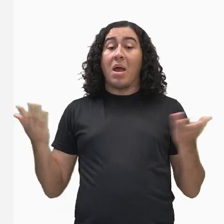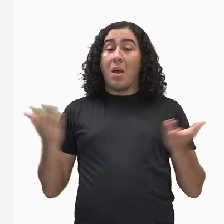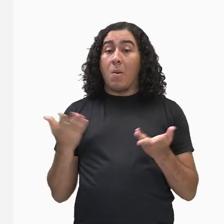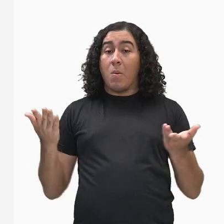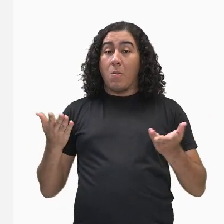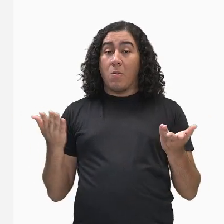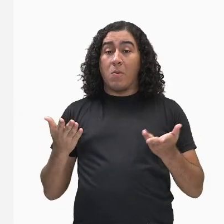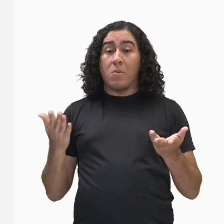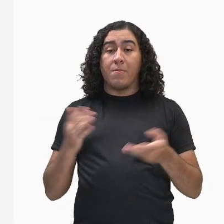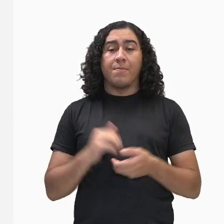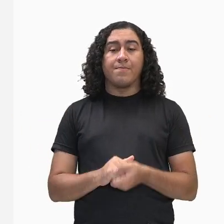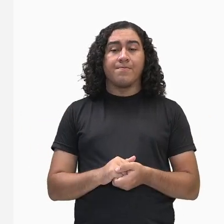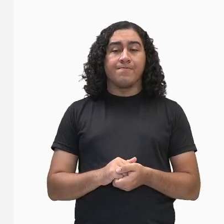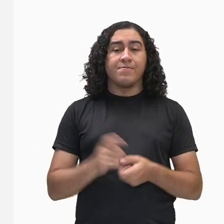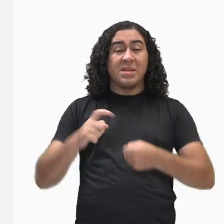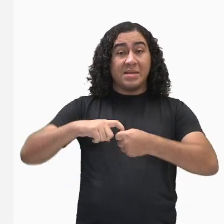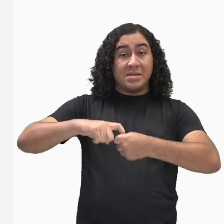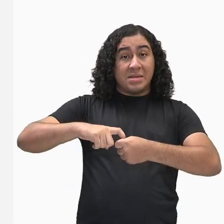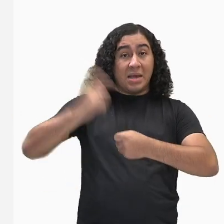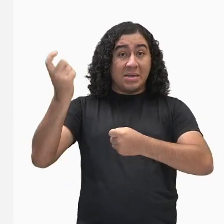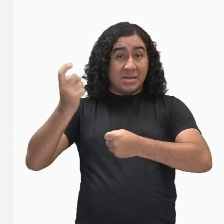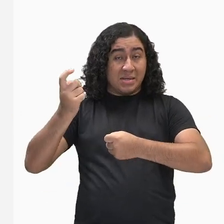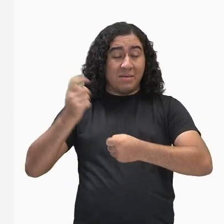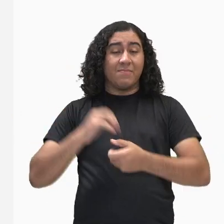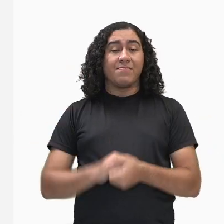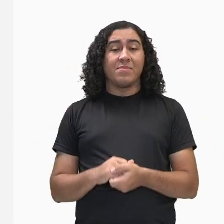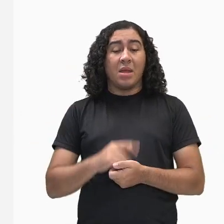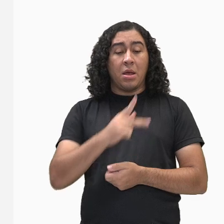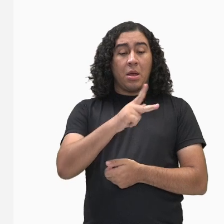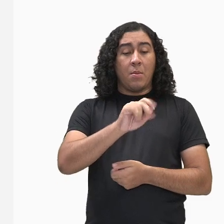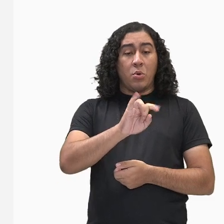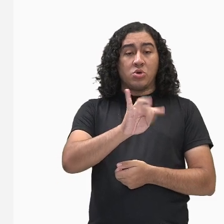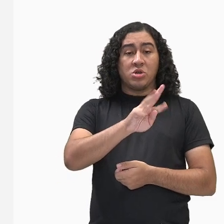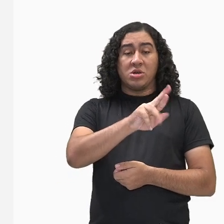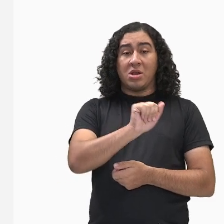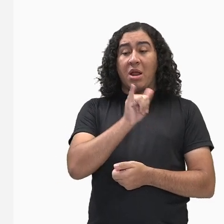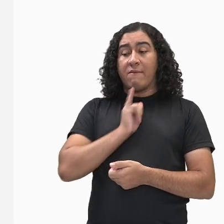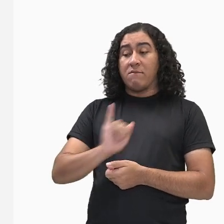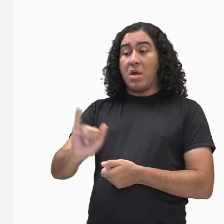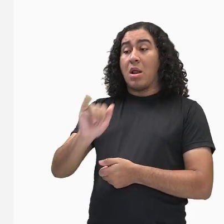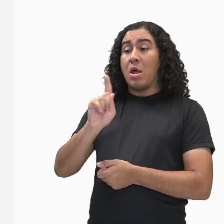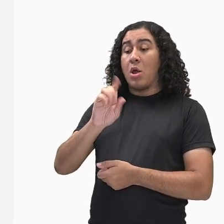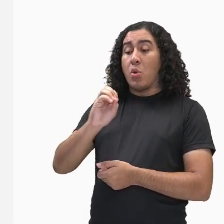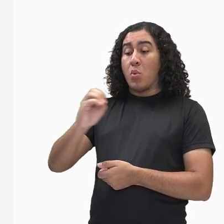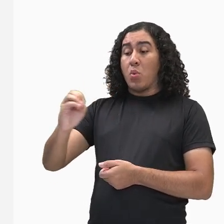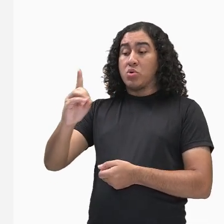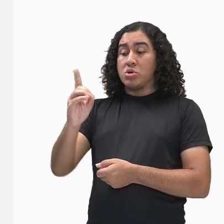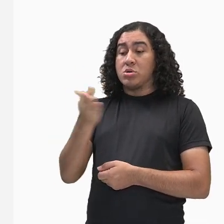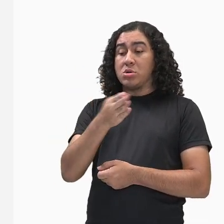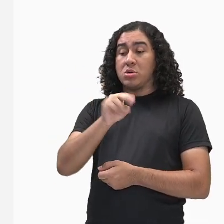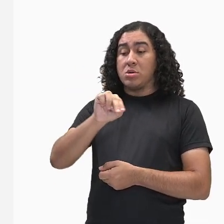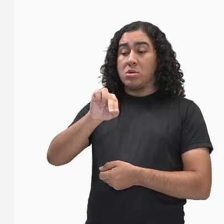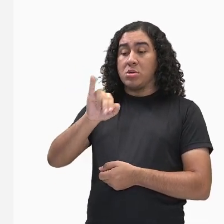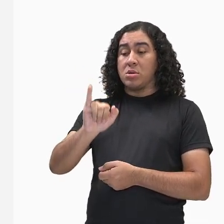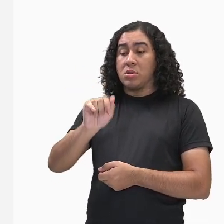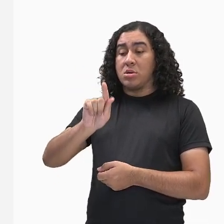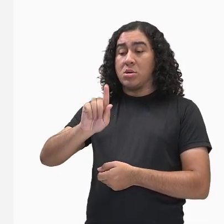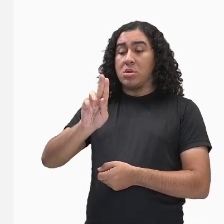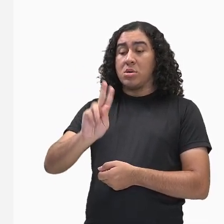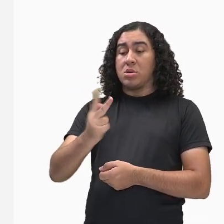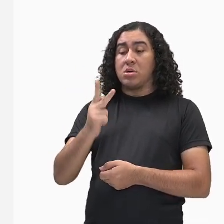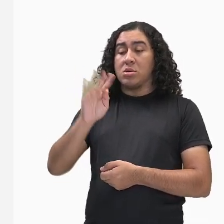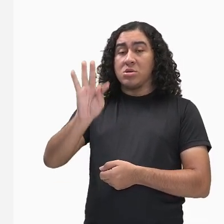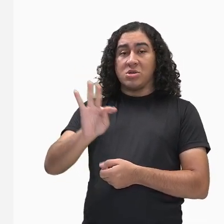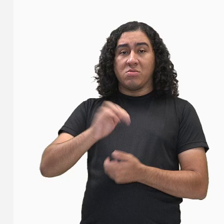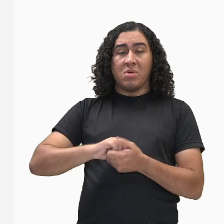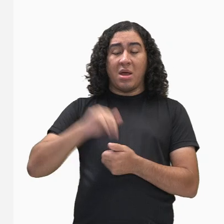Agora, na saída, a Potira diz o seguinte para a Victoria, good night, Victoria. E a